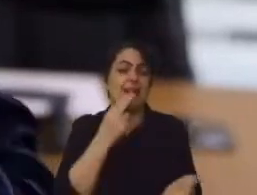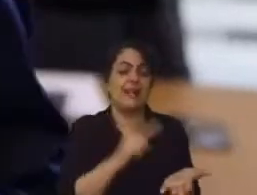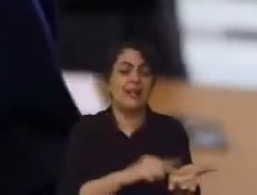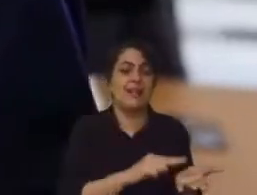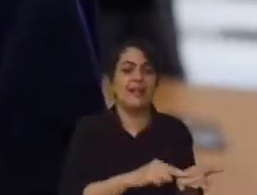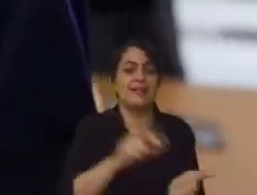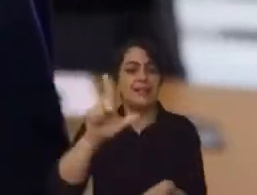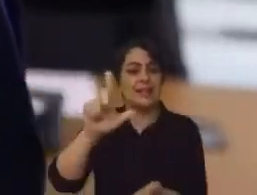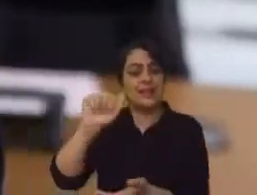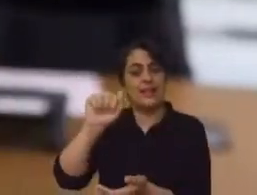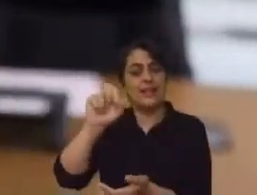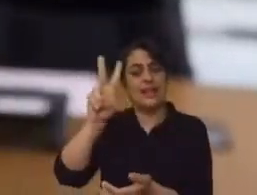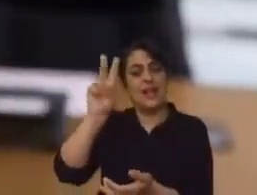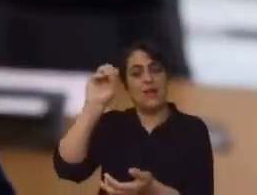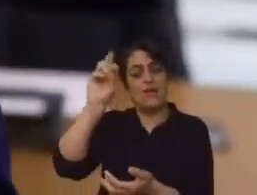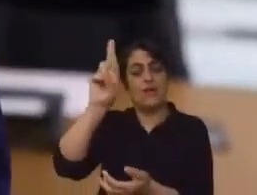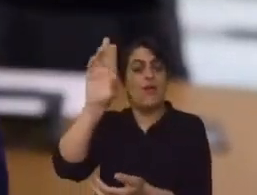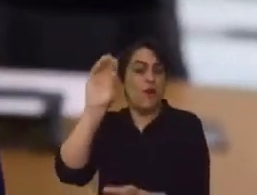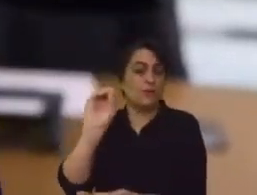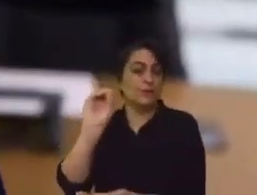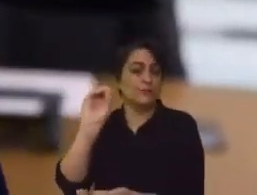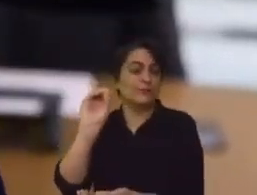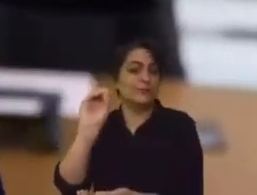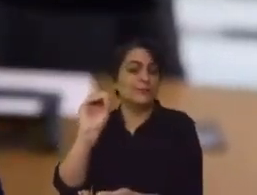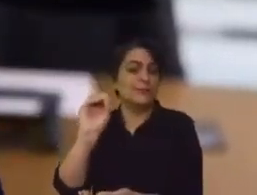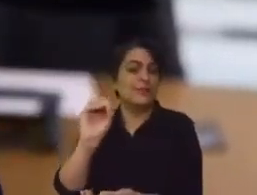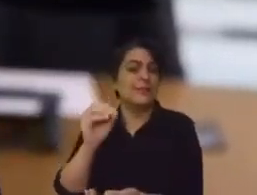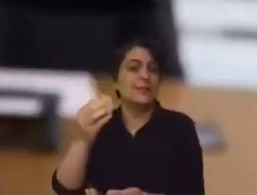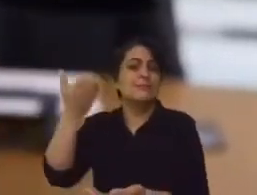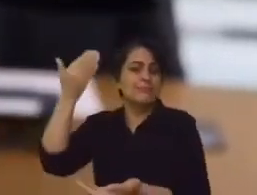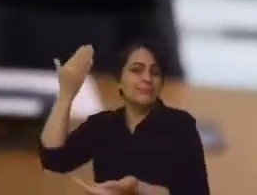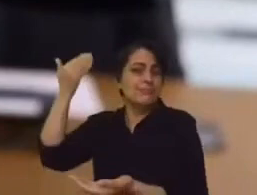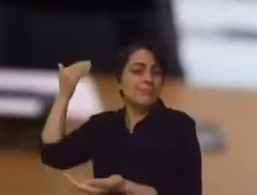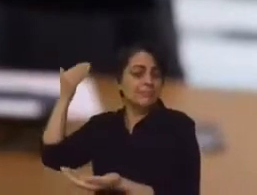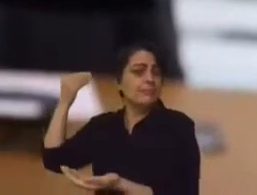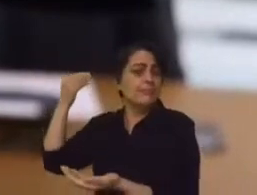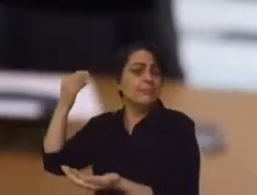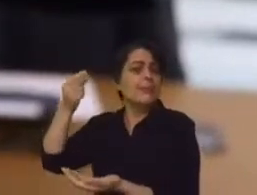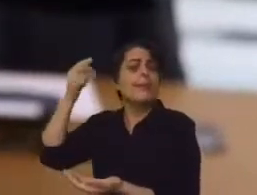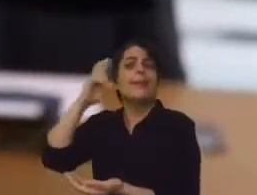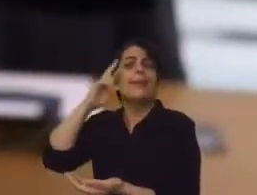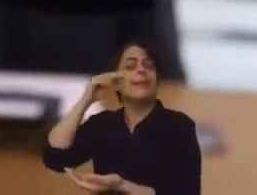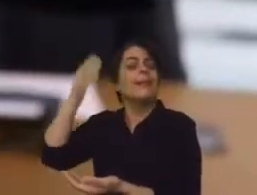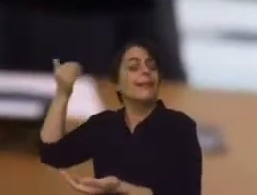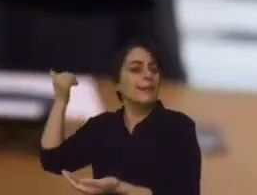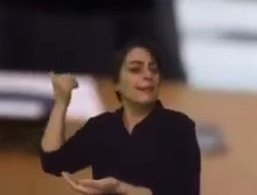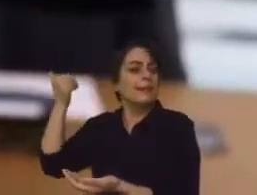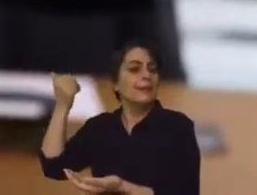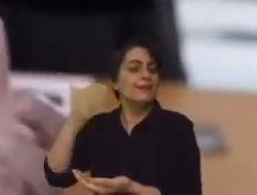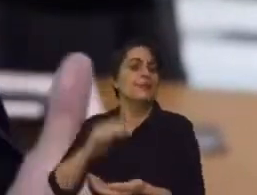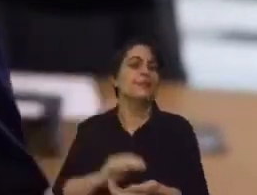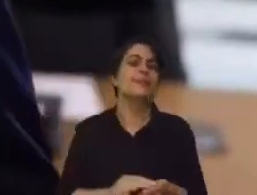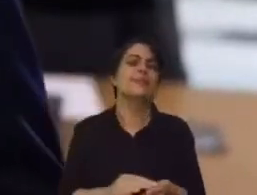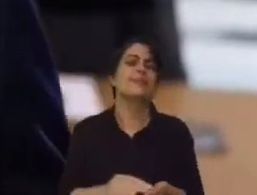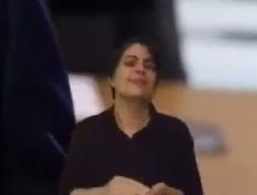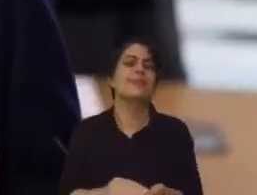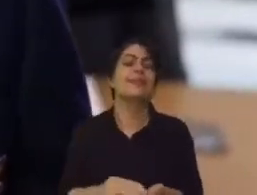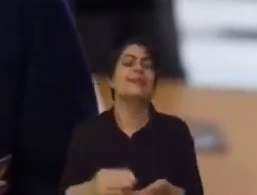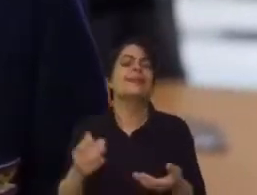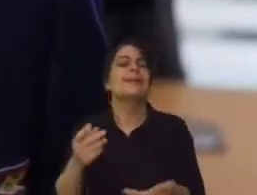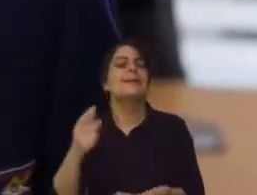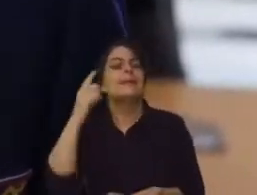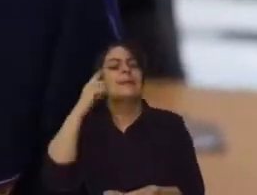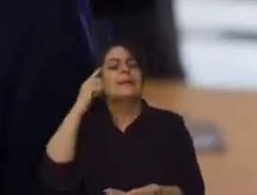Bem, tudo isso, Sérgio, faz parte do passado, mas como o futuro é uma coisa